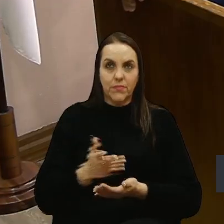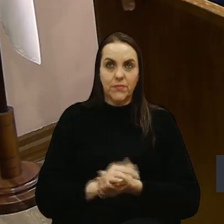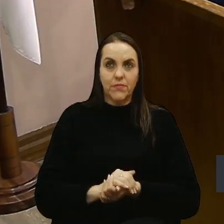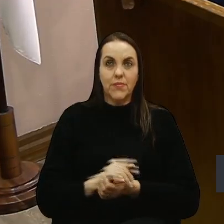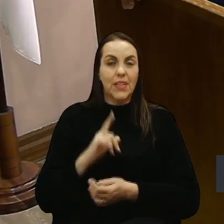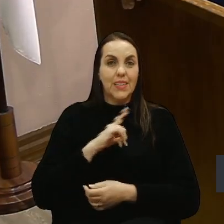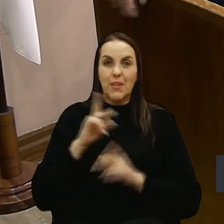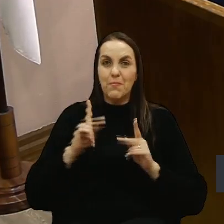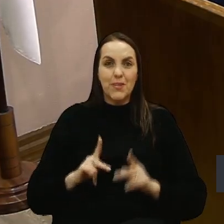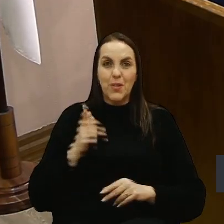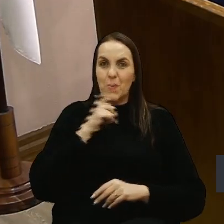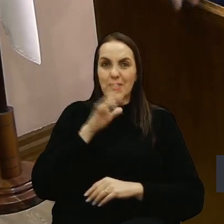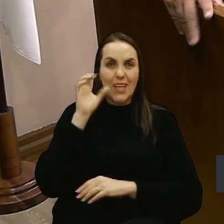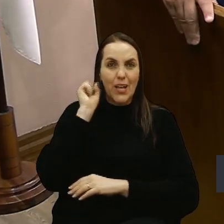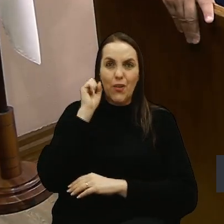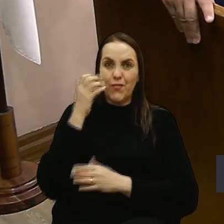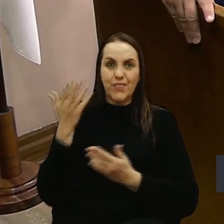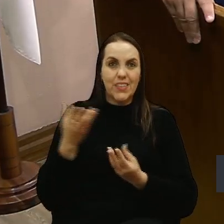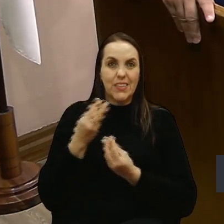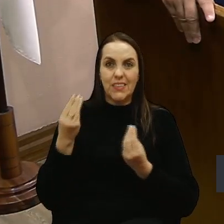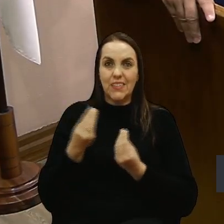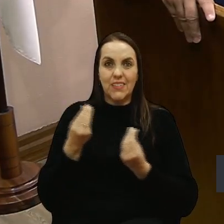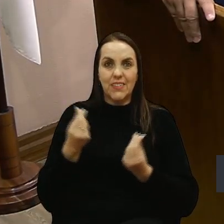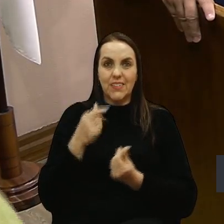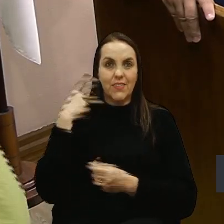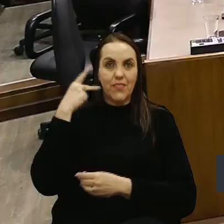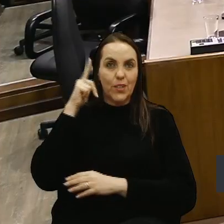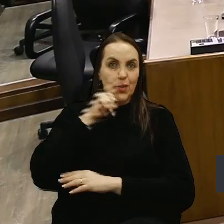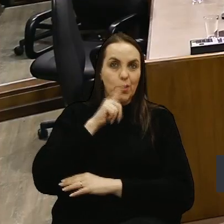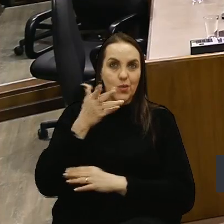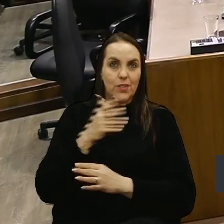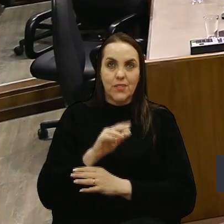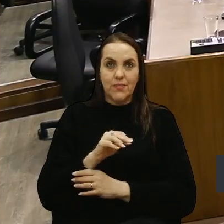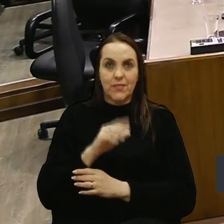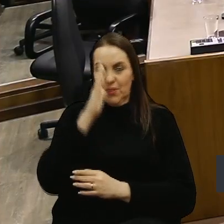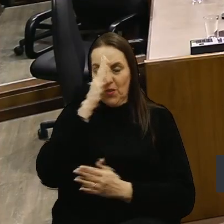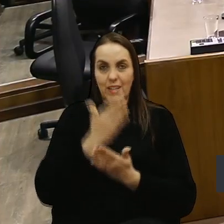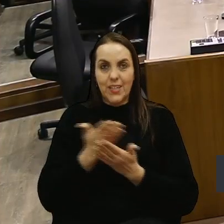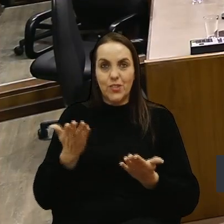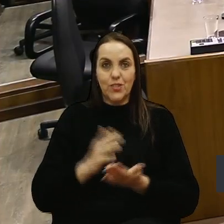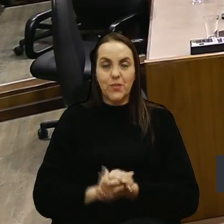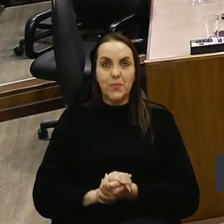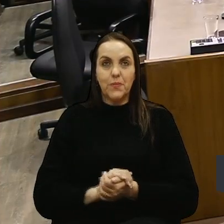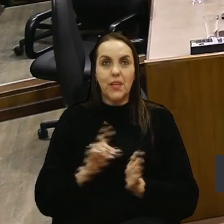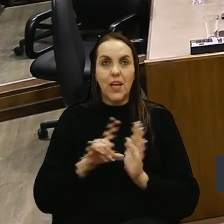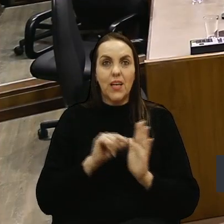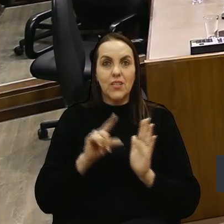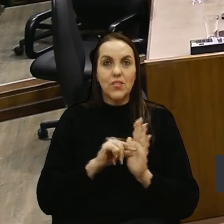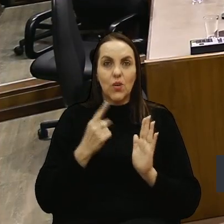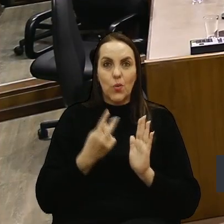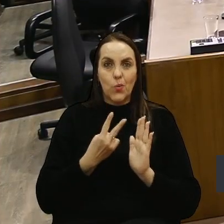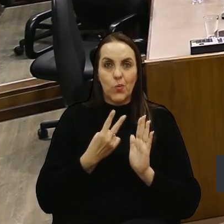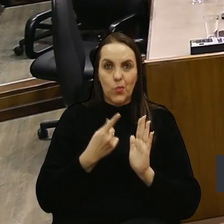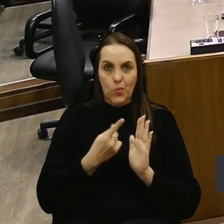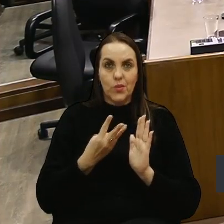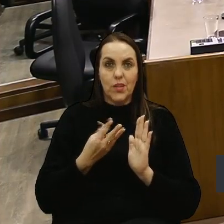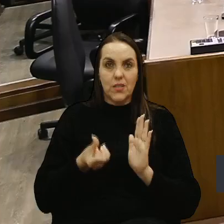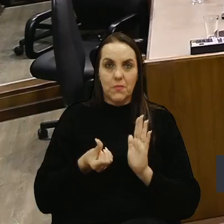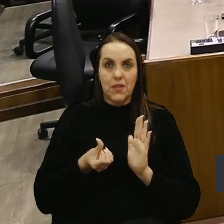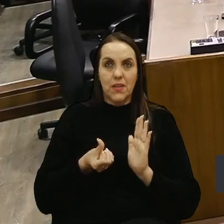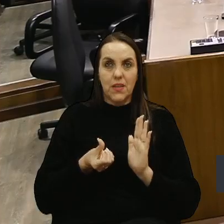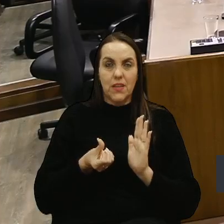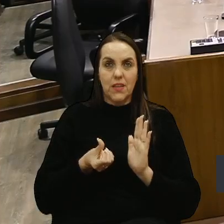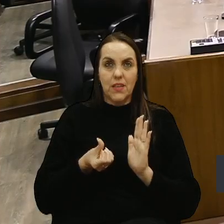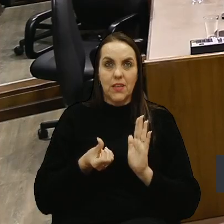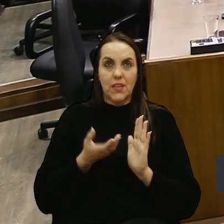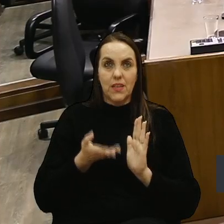não consegue ouvir, né, vereador Lucas? É Que seria, inacreditável. senhor Capitão Ramon? Artigo 136, que no